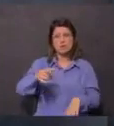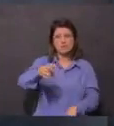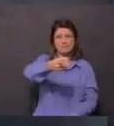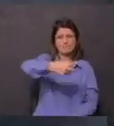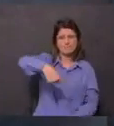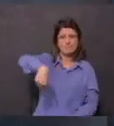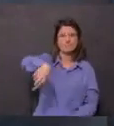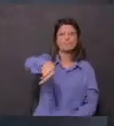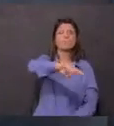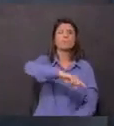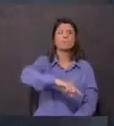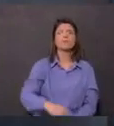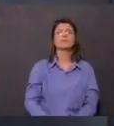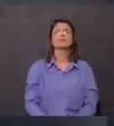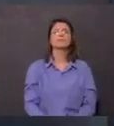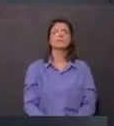stradetur.